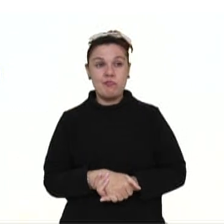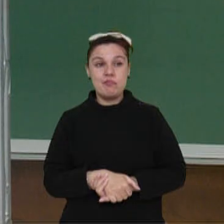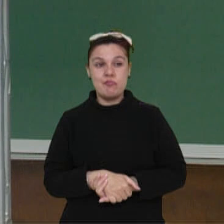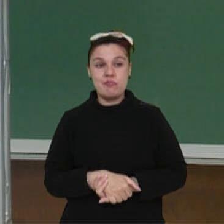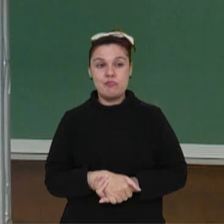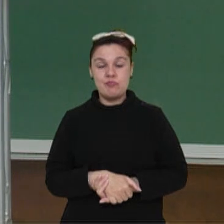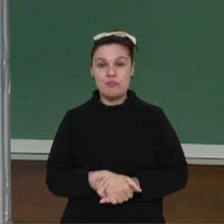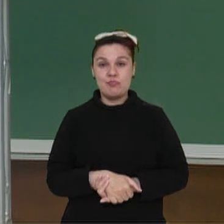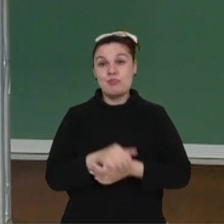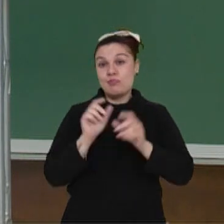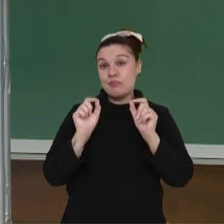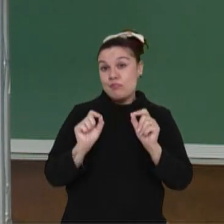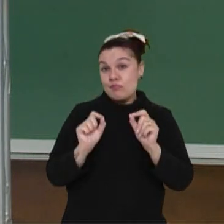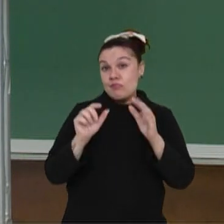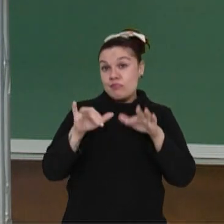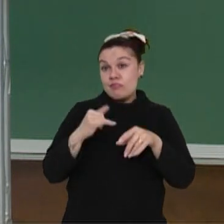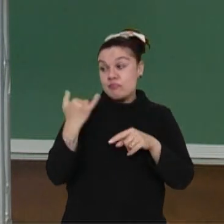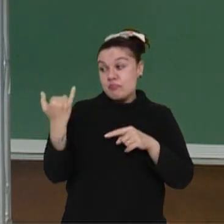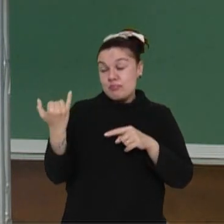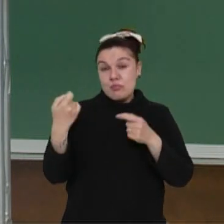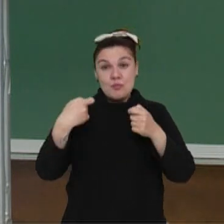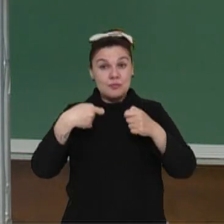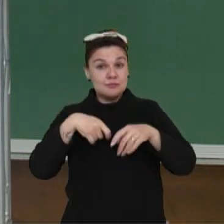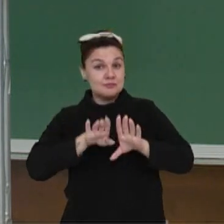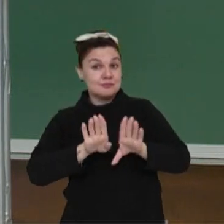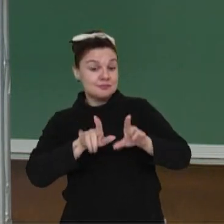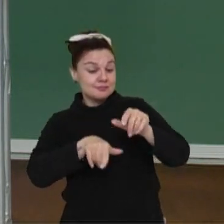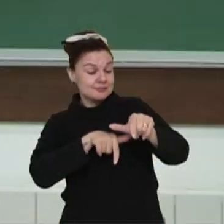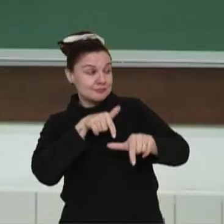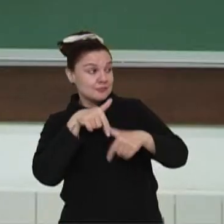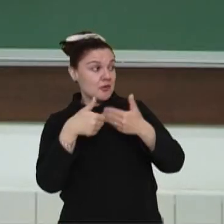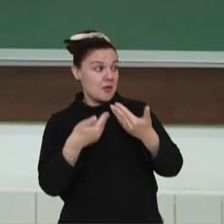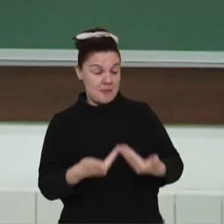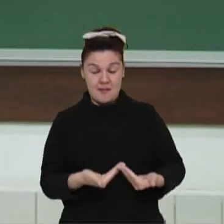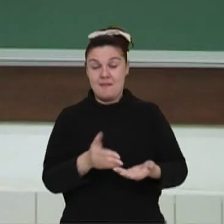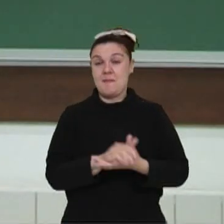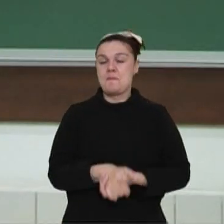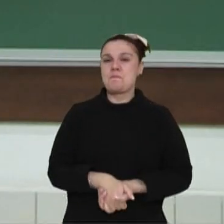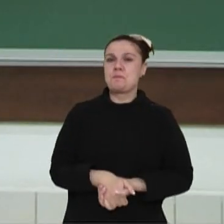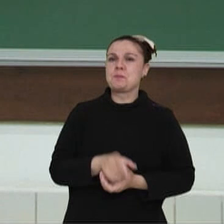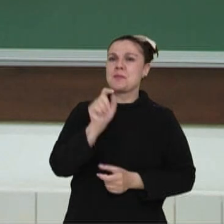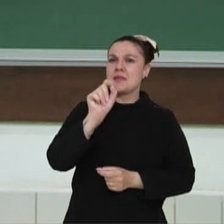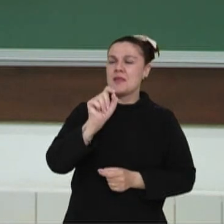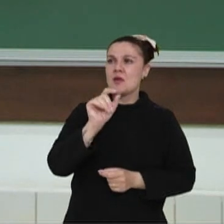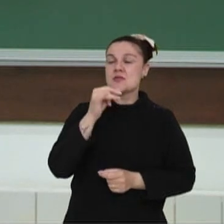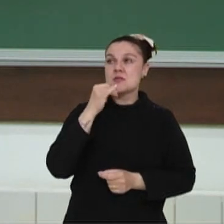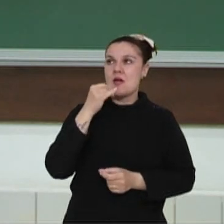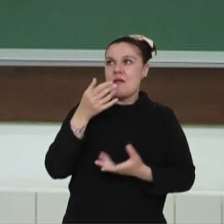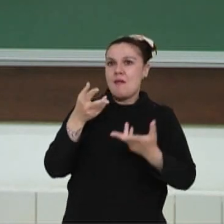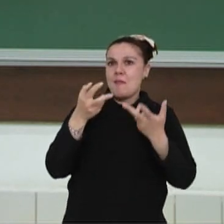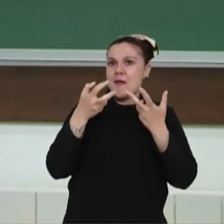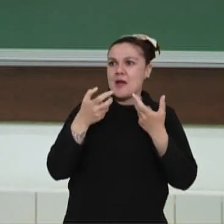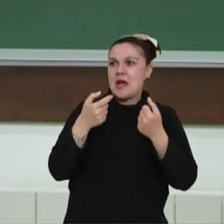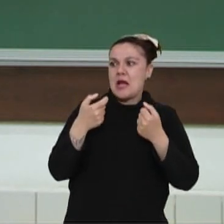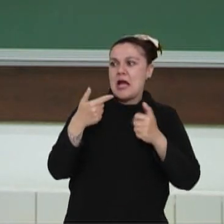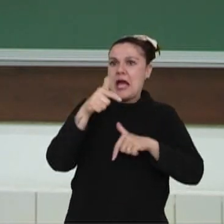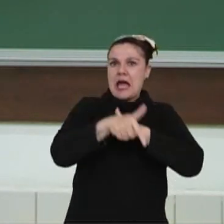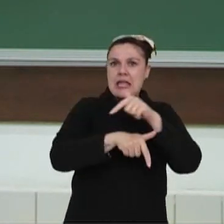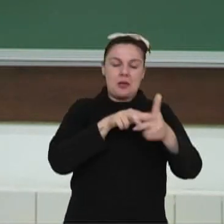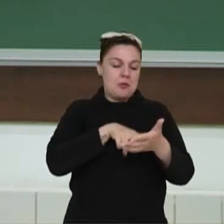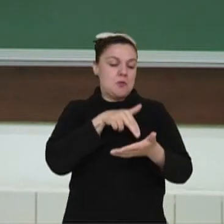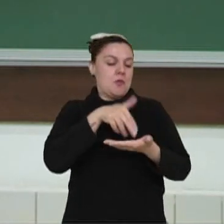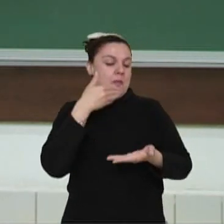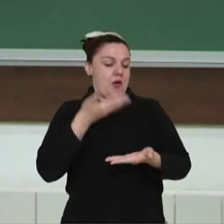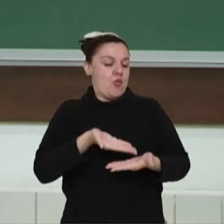aí, quem era importante não precisava trabalhar, era basicamente isso. Então, não era essa visão de trabalho dignifica o homem,